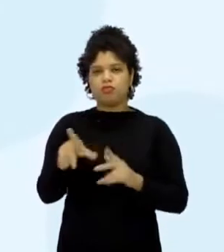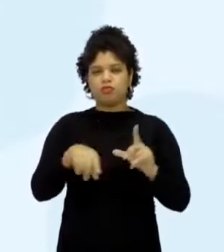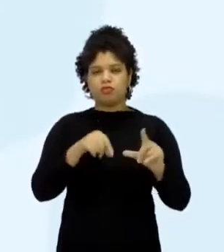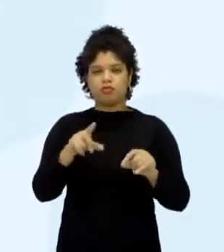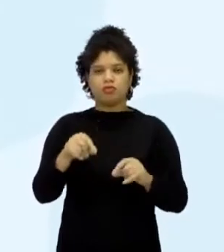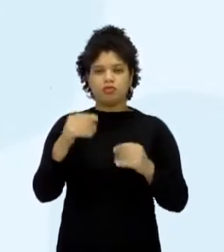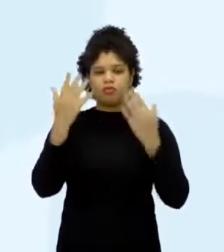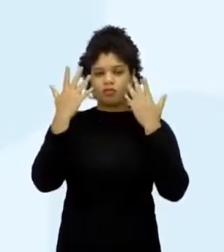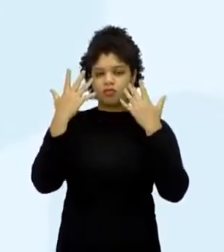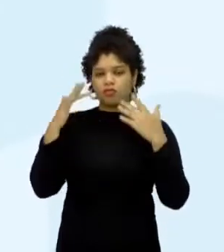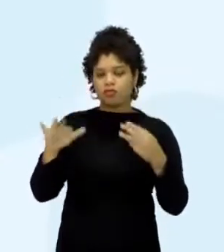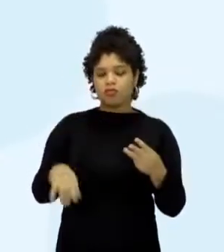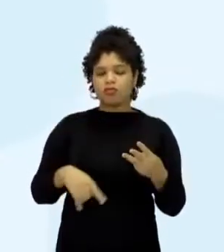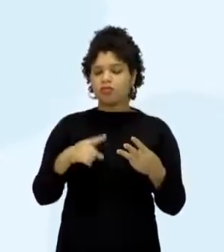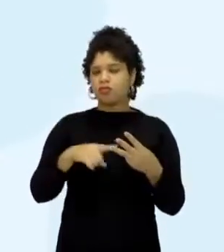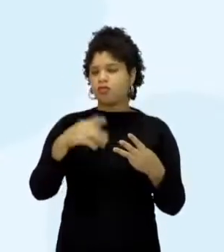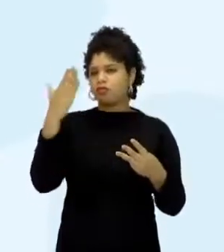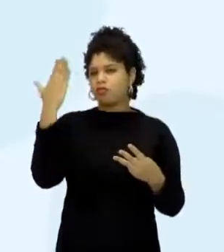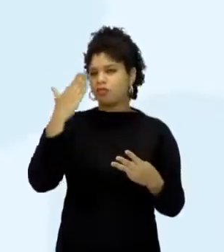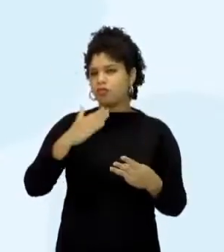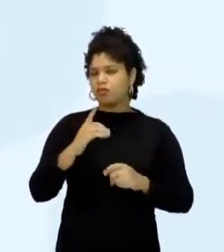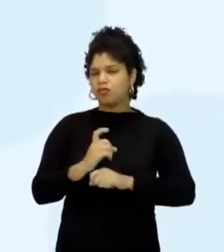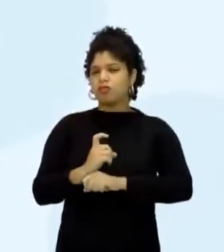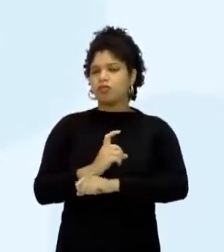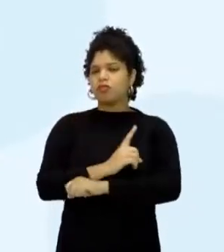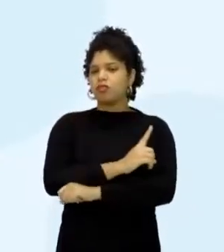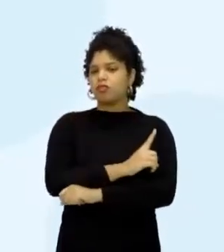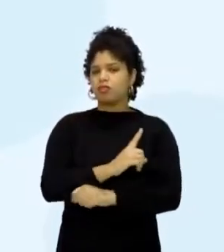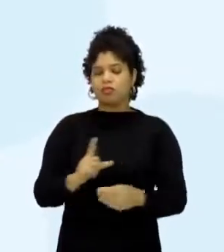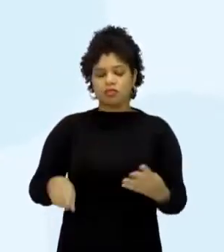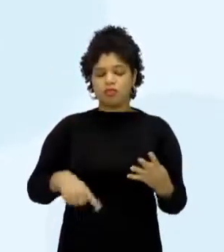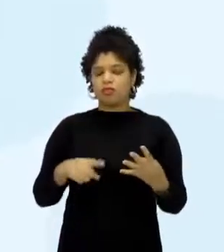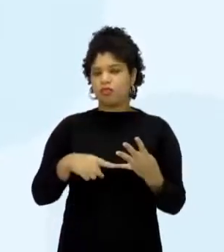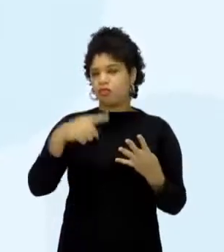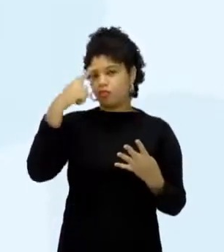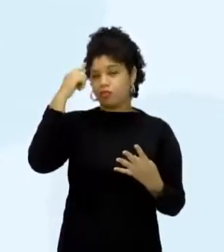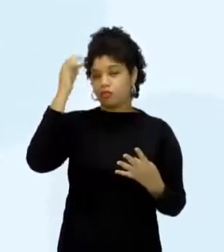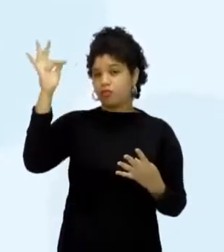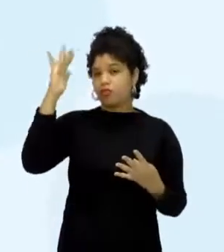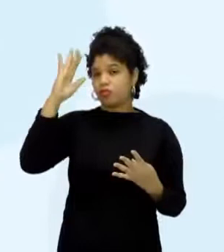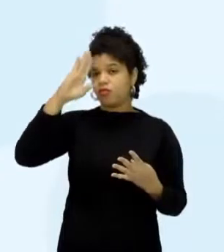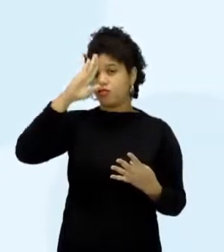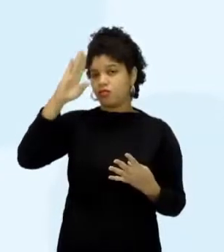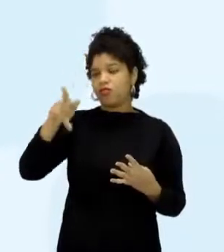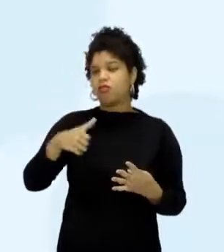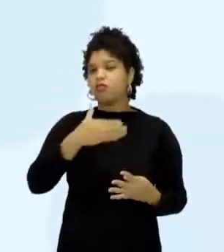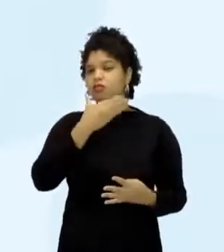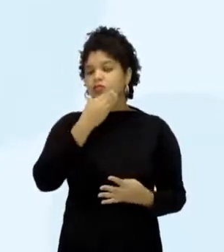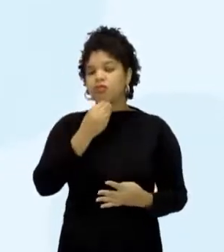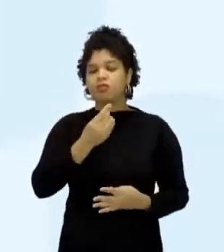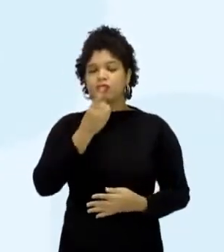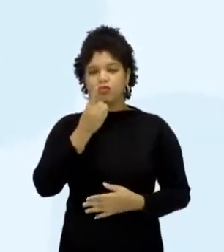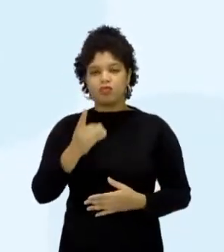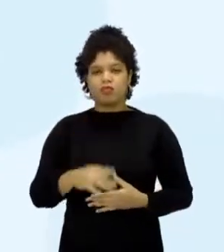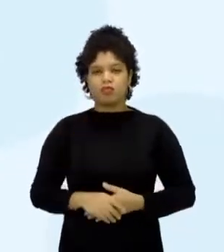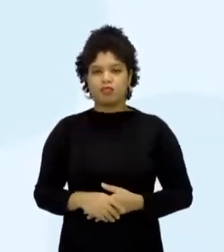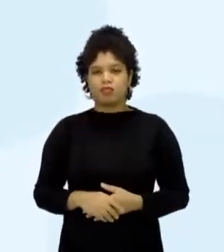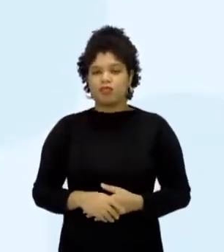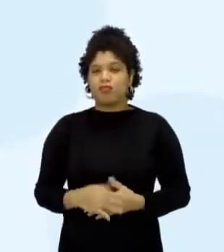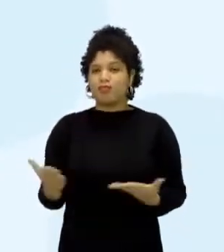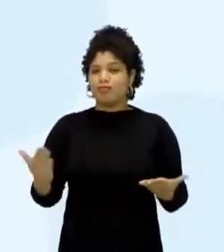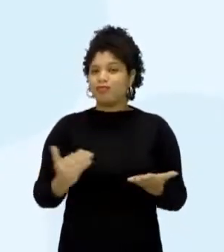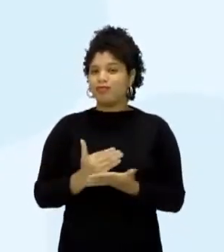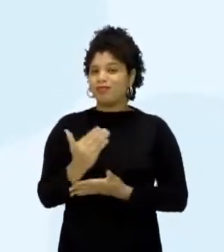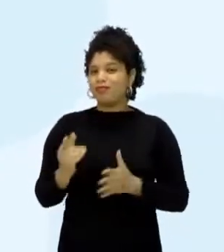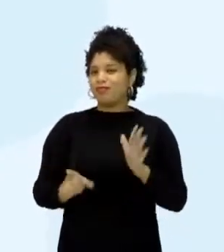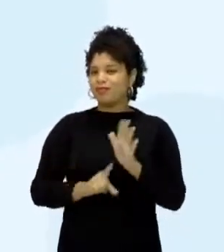evidências evolutivas e vamos falar também a respeito do neodarwinismo. E aí, né, Giba, já vamos começar com a nossa interação. Né?